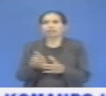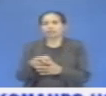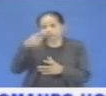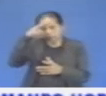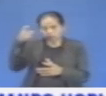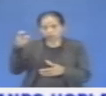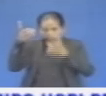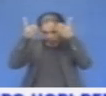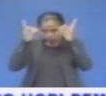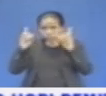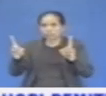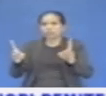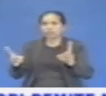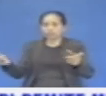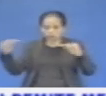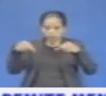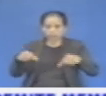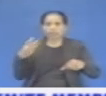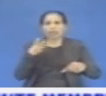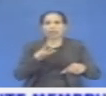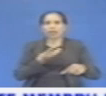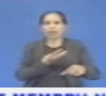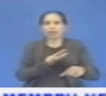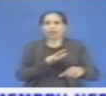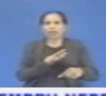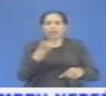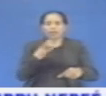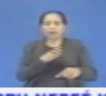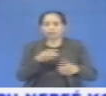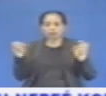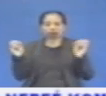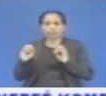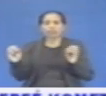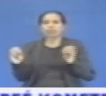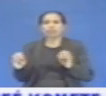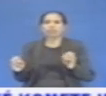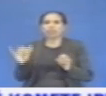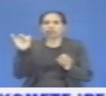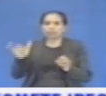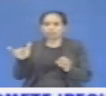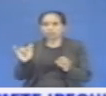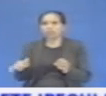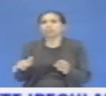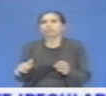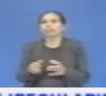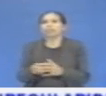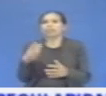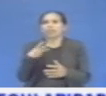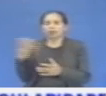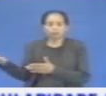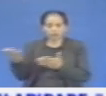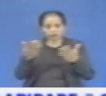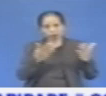decisão leve maka atum e a minha cliente sirne ami rasik la seita inclui Ministério Público la seita ne mami recorre ba yetun